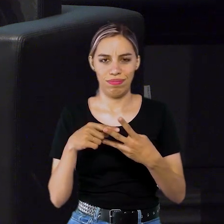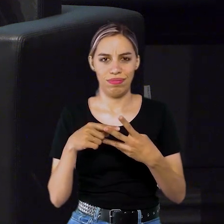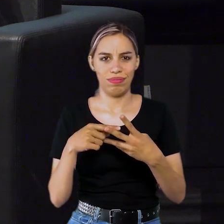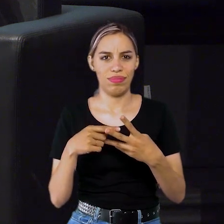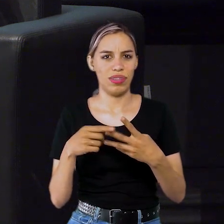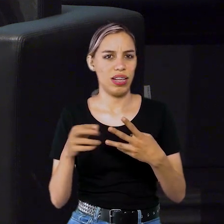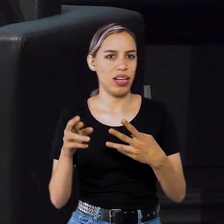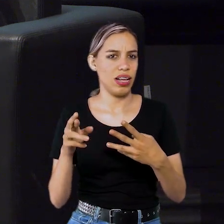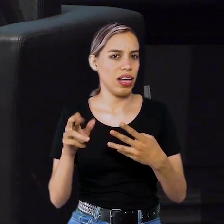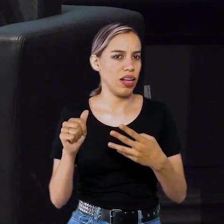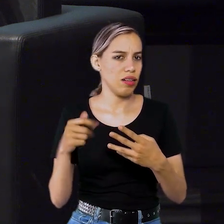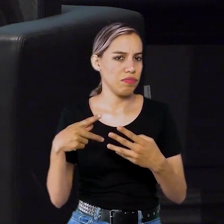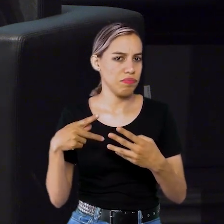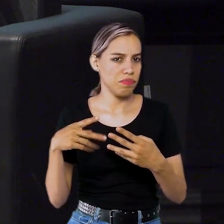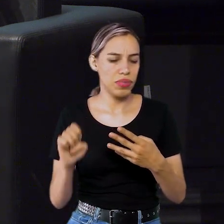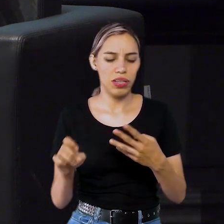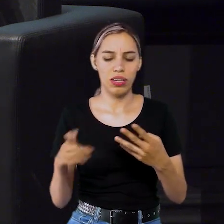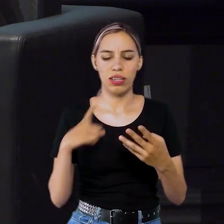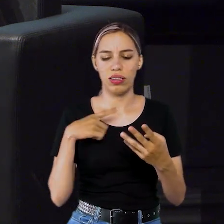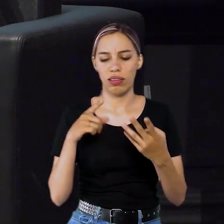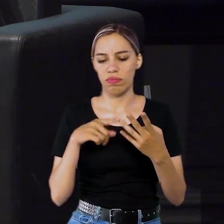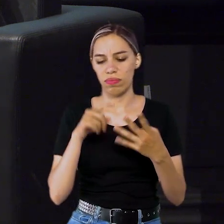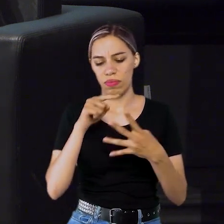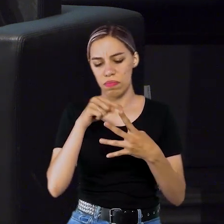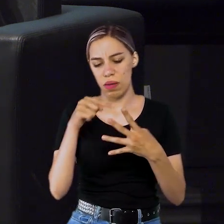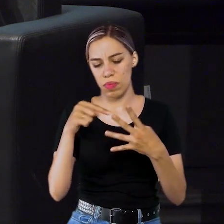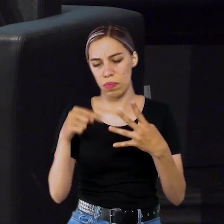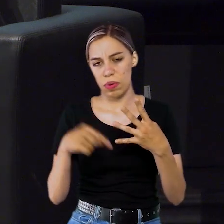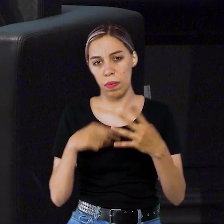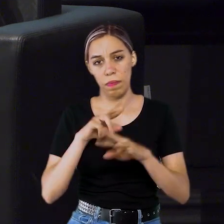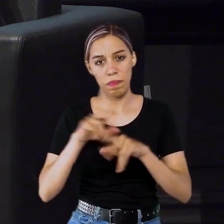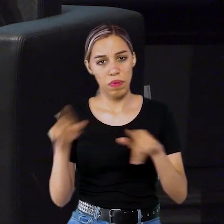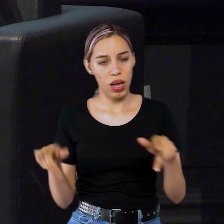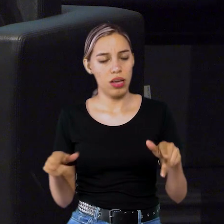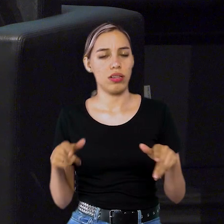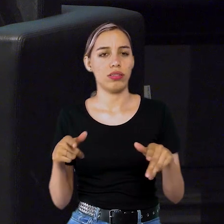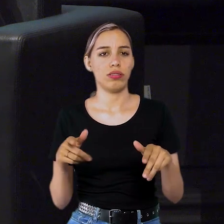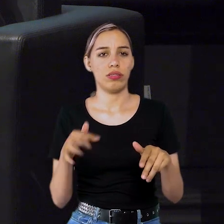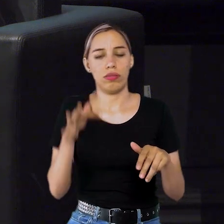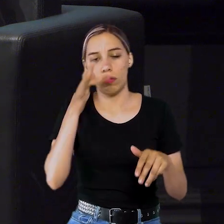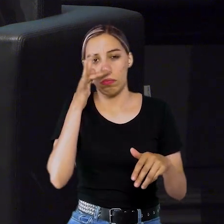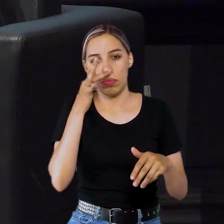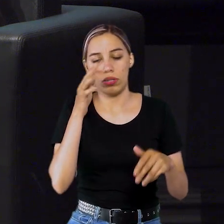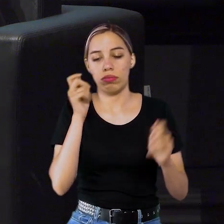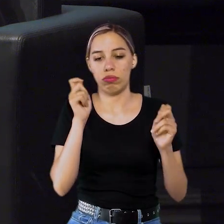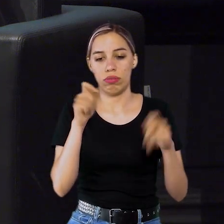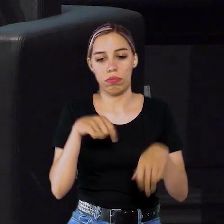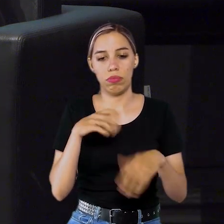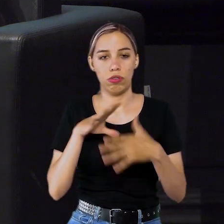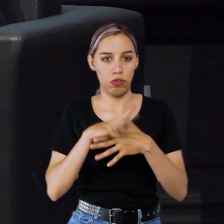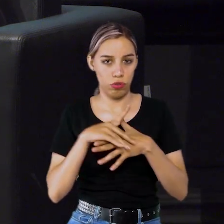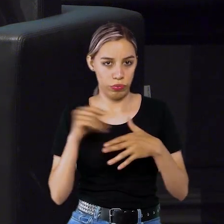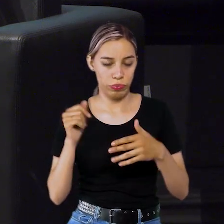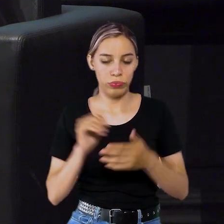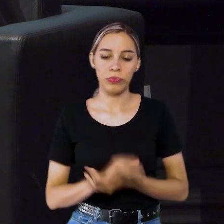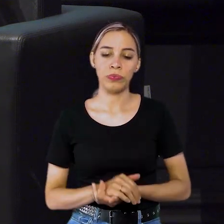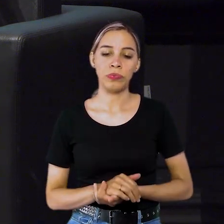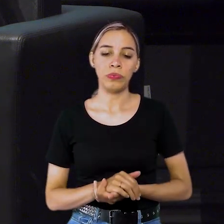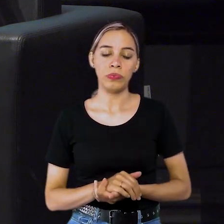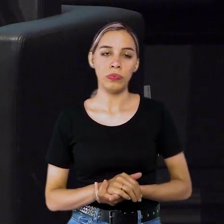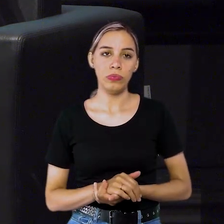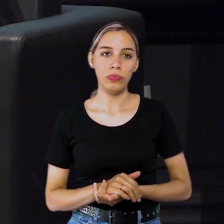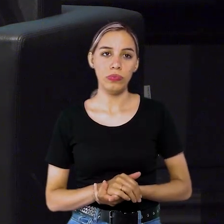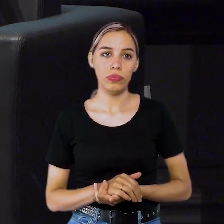tem o rapé, a gente tem várias medicinas indígenas, né? O problema que eu